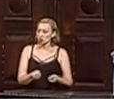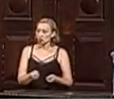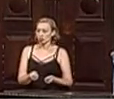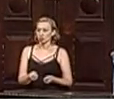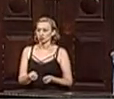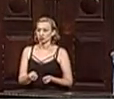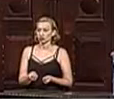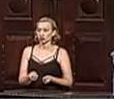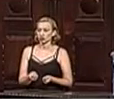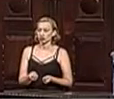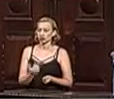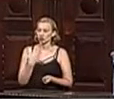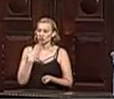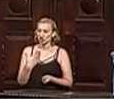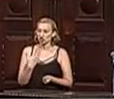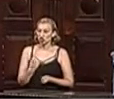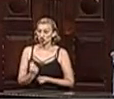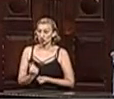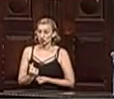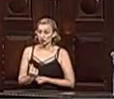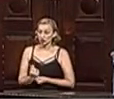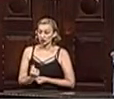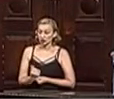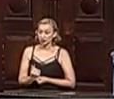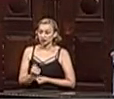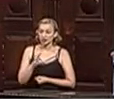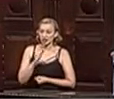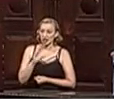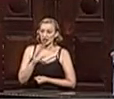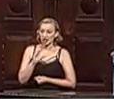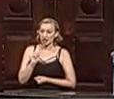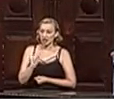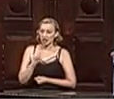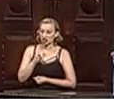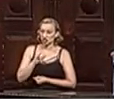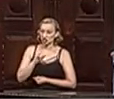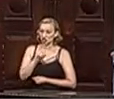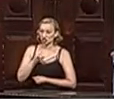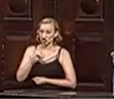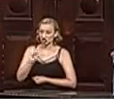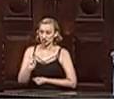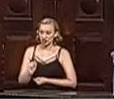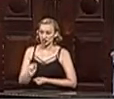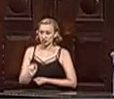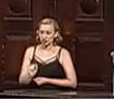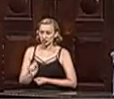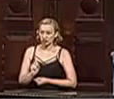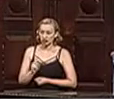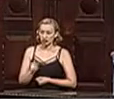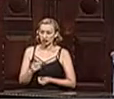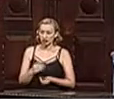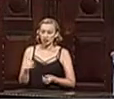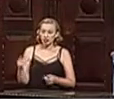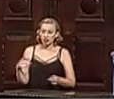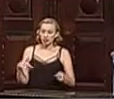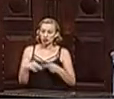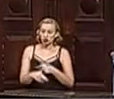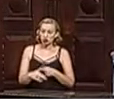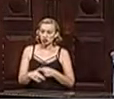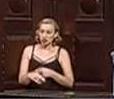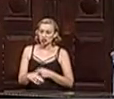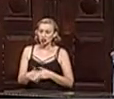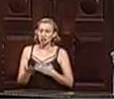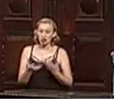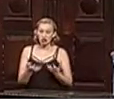Janeiro, que é no caso da Conlurb, o povo do Duque de Caxias, não será penalizado, certamente pela intervenção de Vossa Excelência, e eu